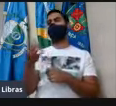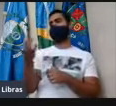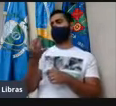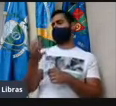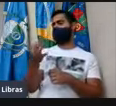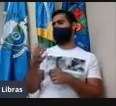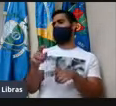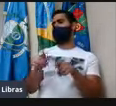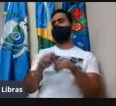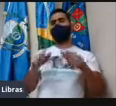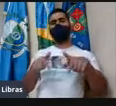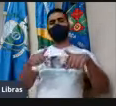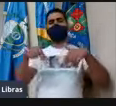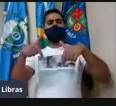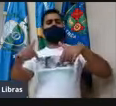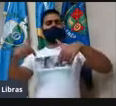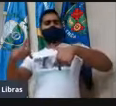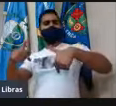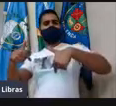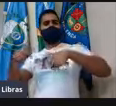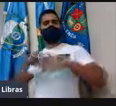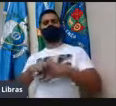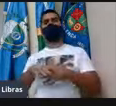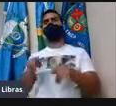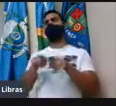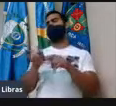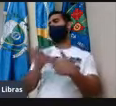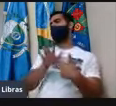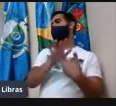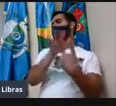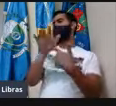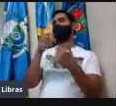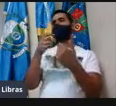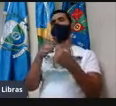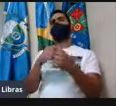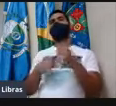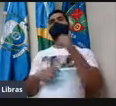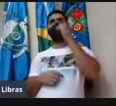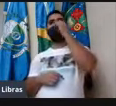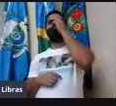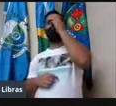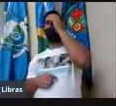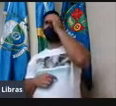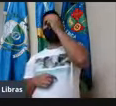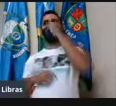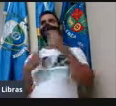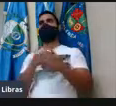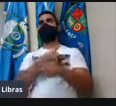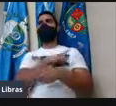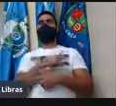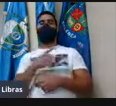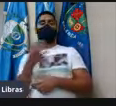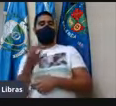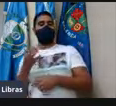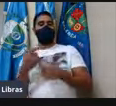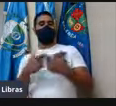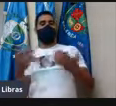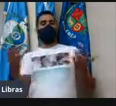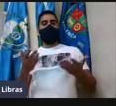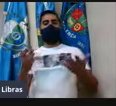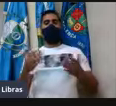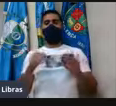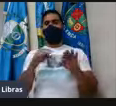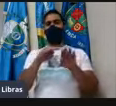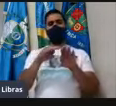que se fale em certificações de indicadores de governança qualificada, porque hoje a gente ainda está num